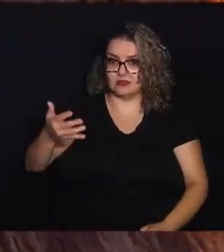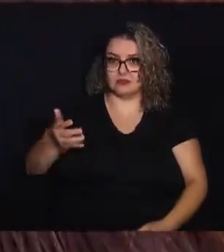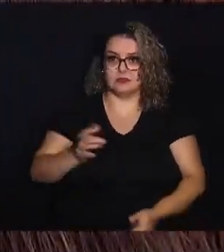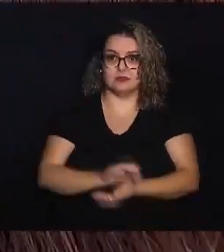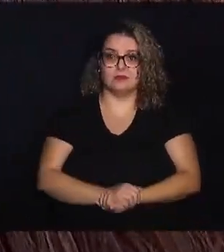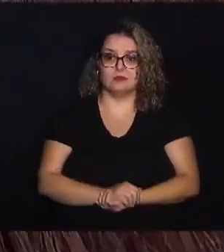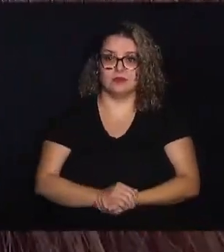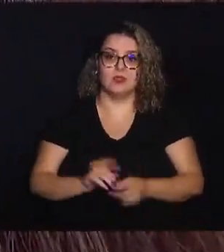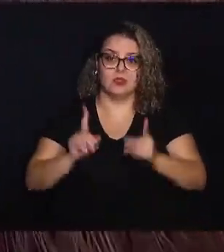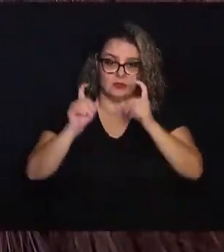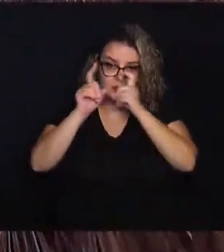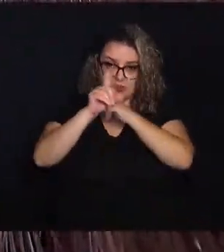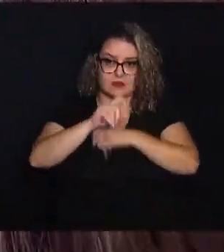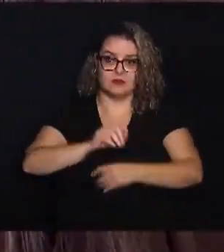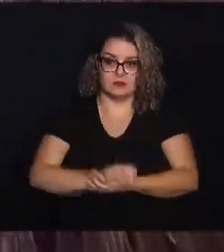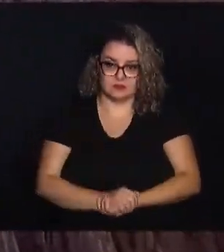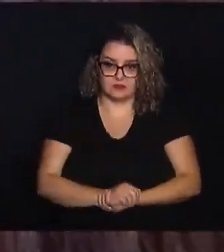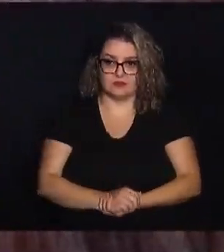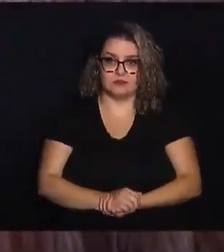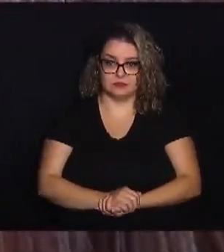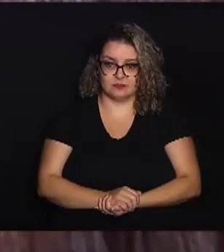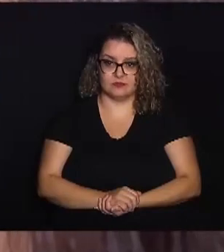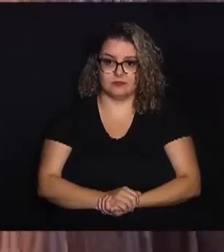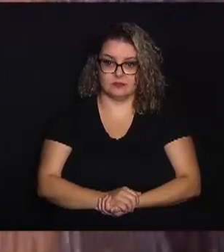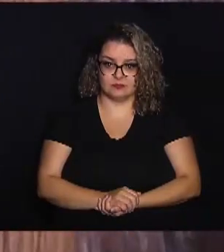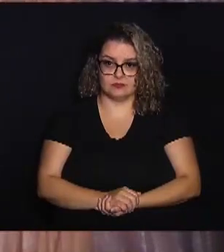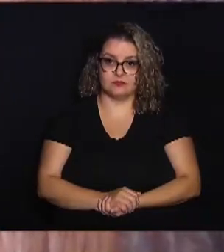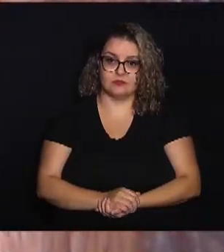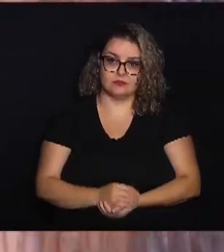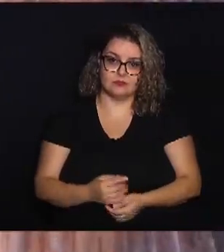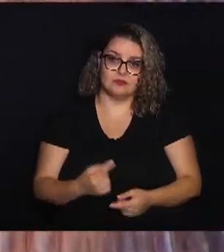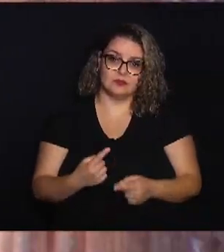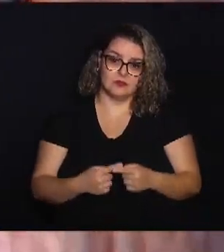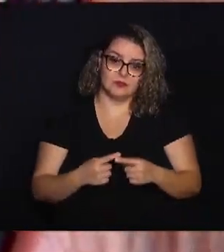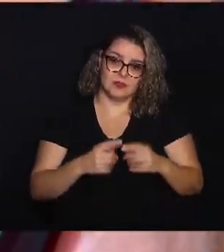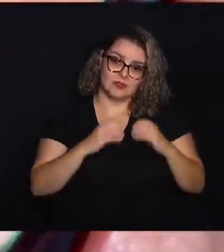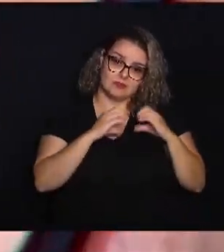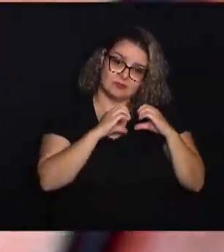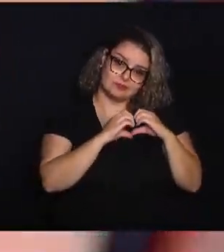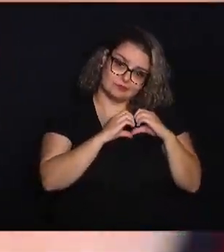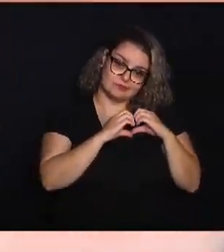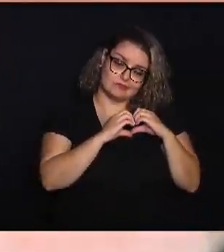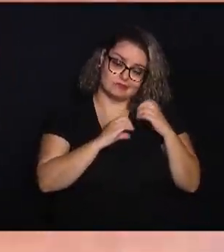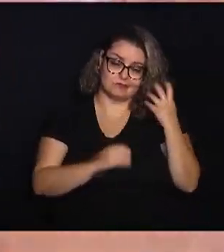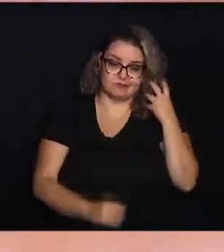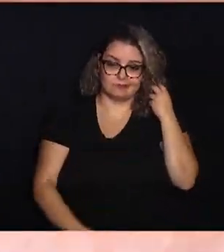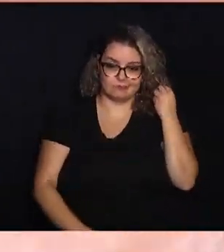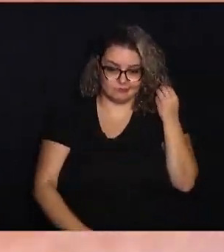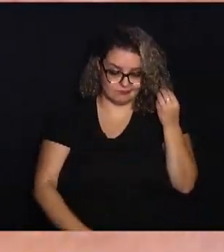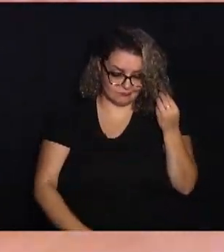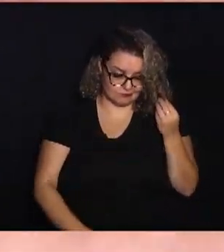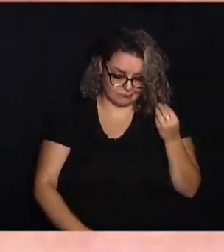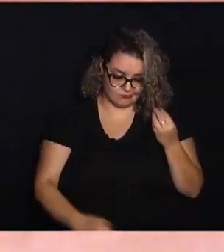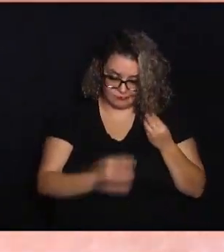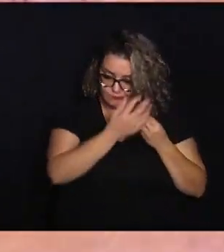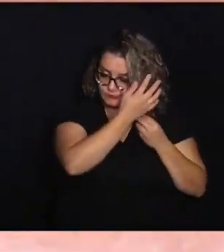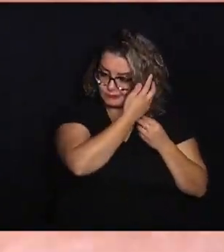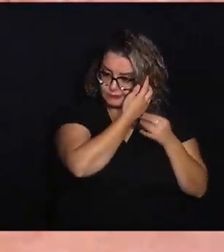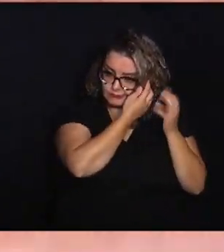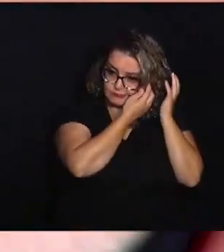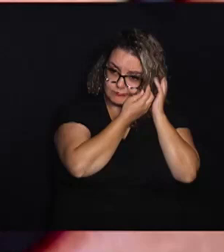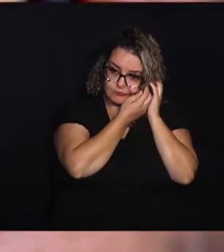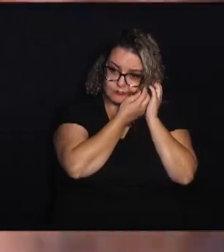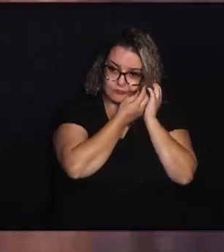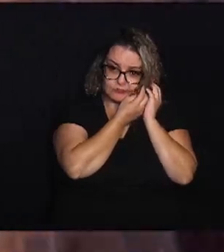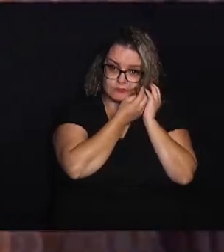foi muito difícil, porque eu tinha um xodó com meu cabelo. Tinha muito o que com ele. Aí